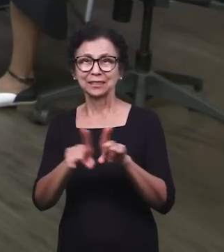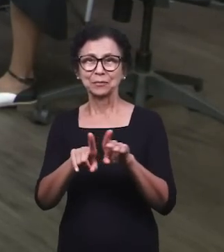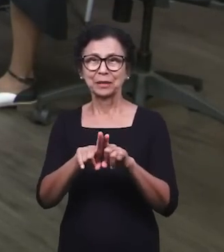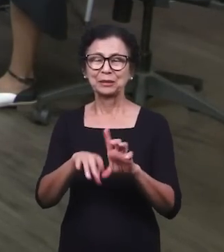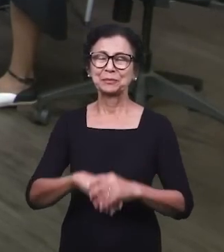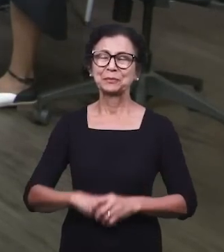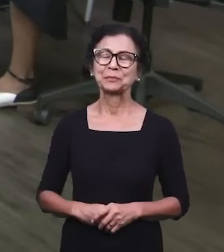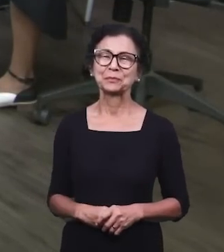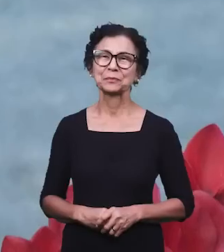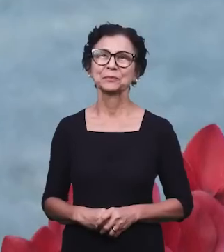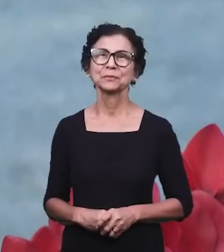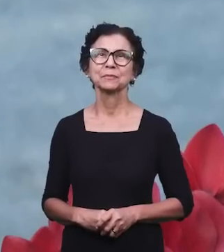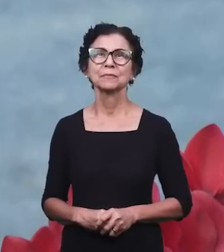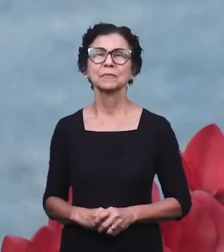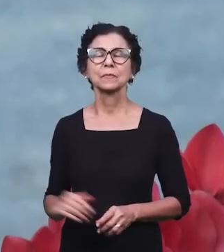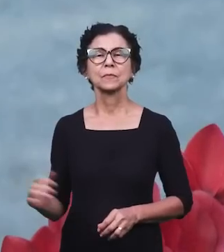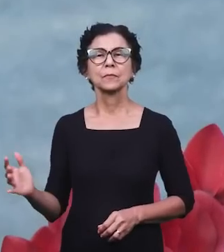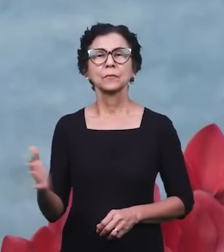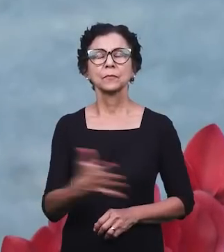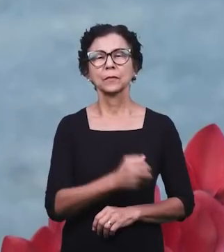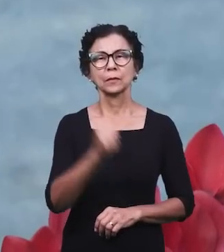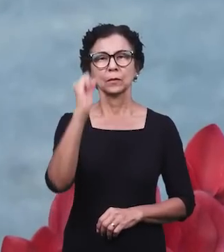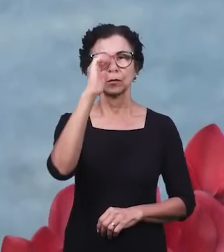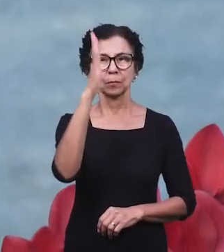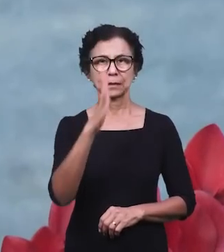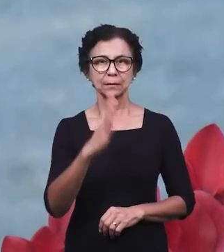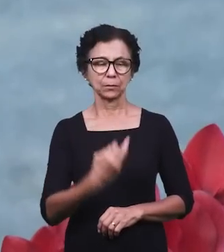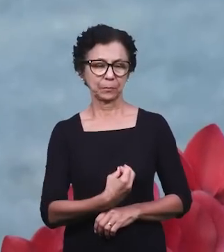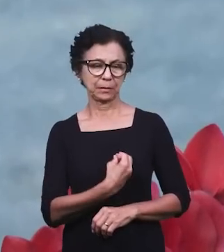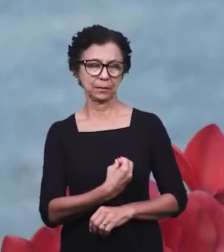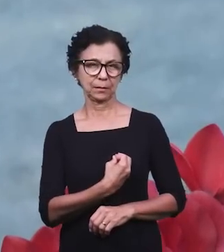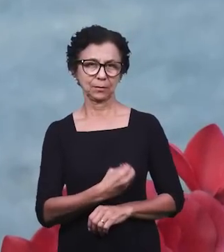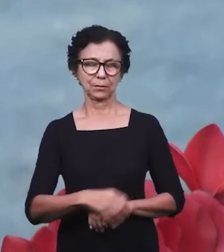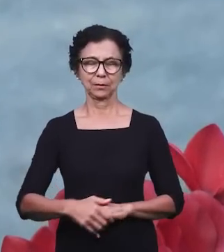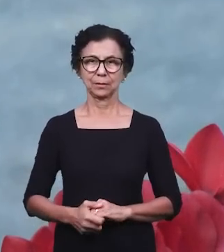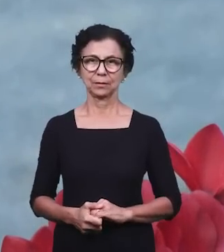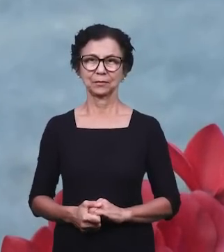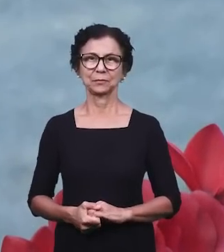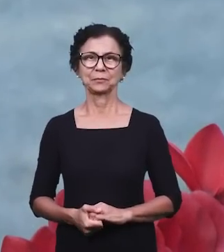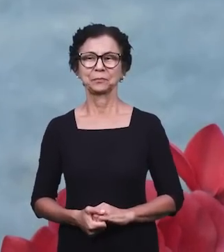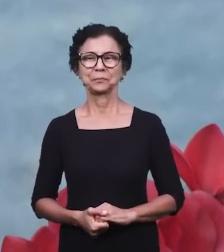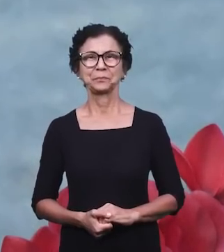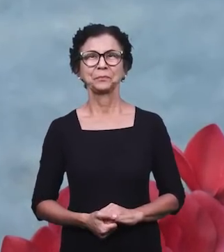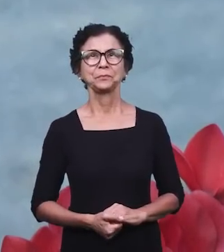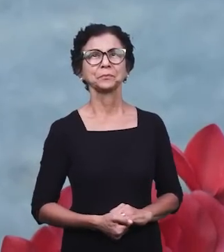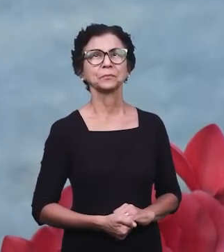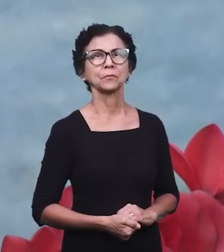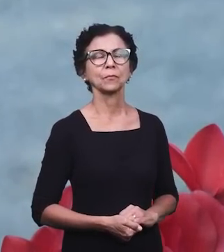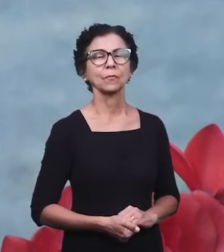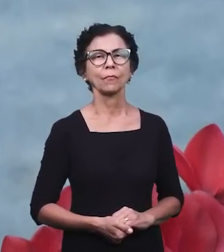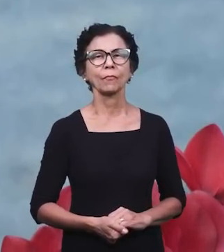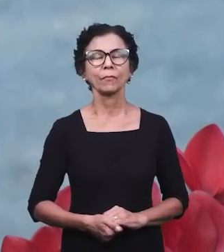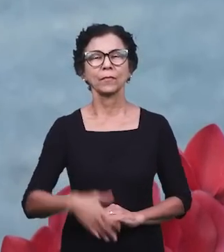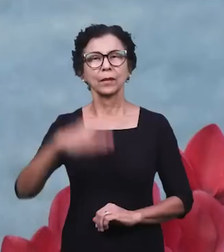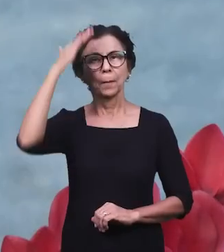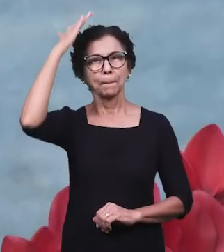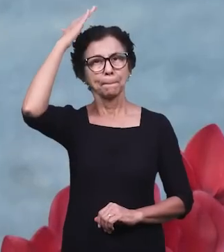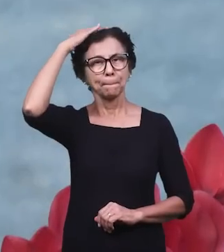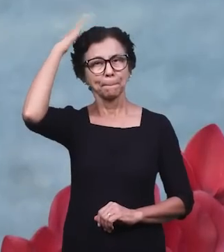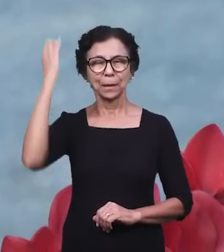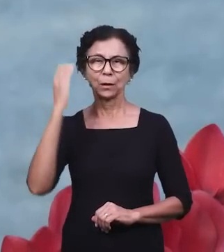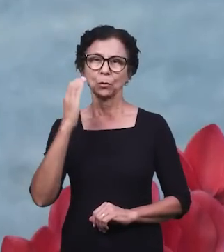participações de diversos lugares do Brasil e até do exterior. E nós vamos trazer uma participação agora de Curitiba, no Paraná,